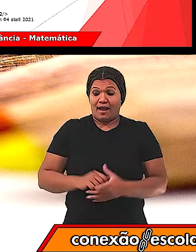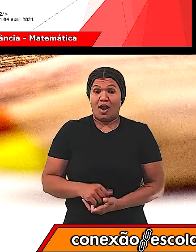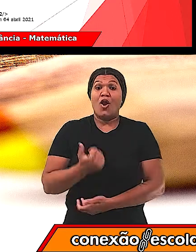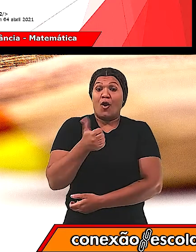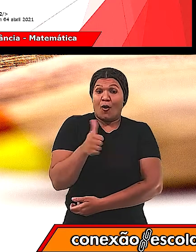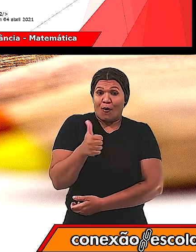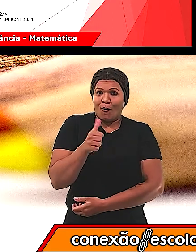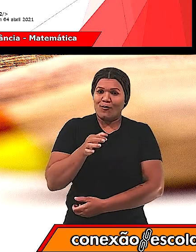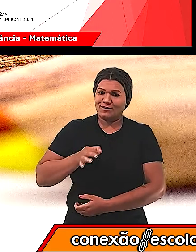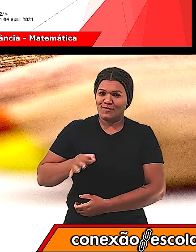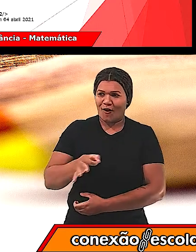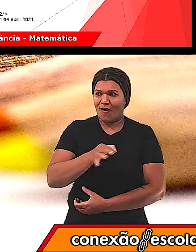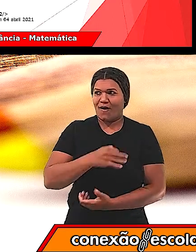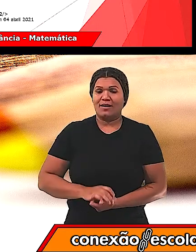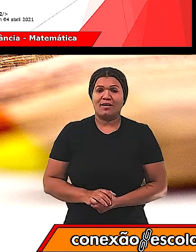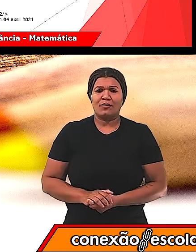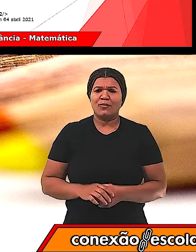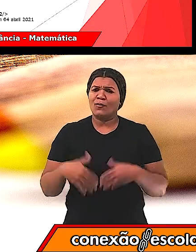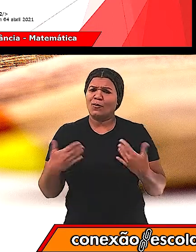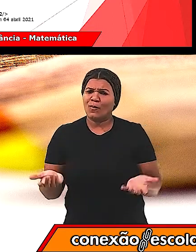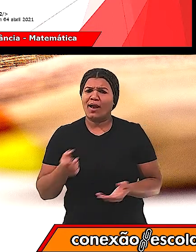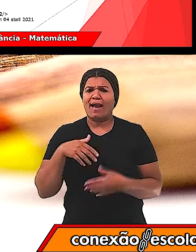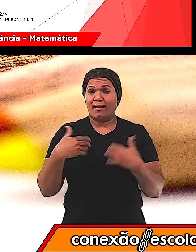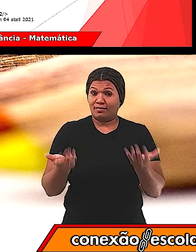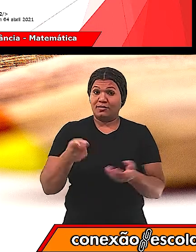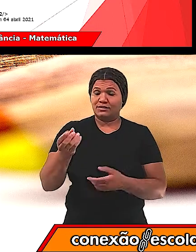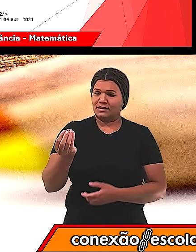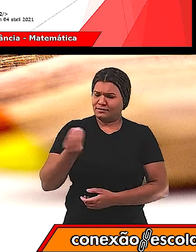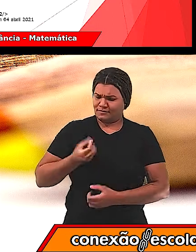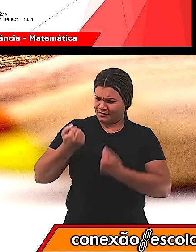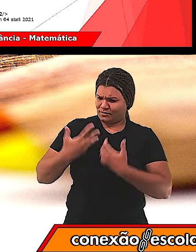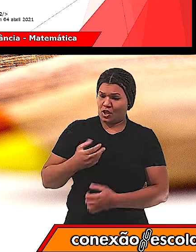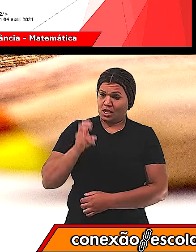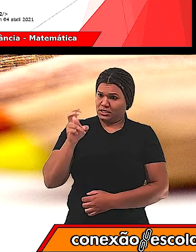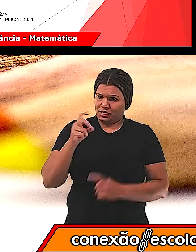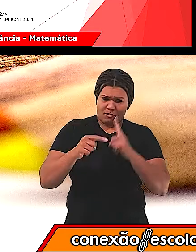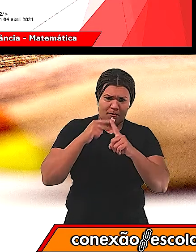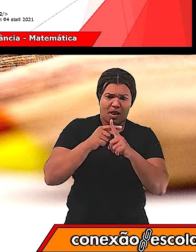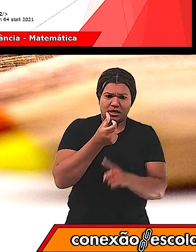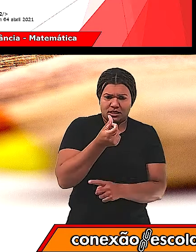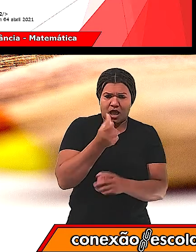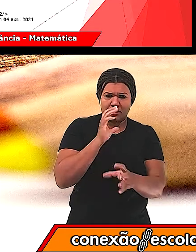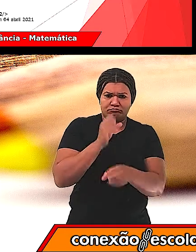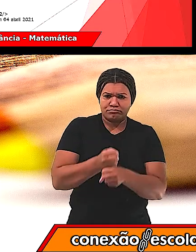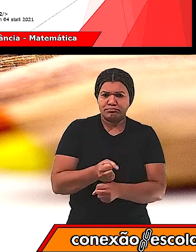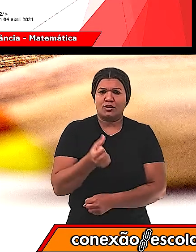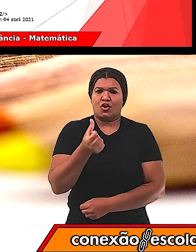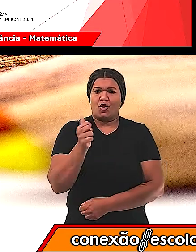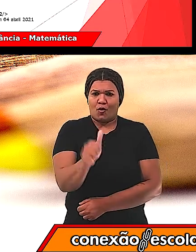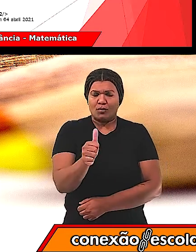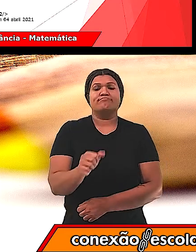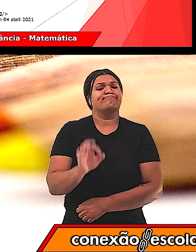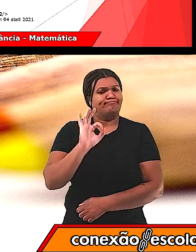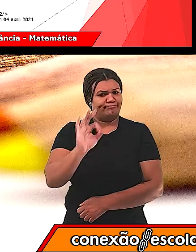11 bolas. Uai, tia Isabela, então você tá falando que 5 mais 6 é 11? Justamente.